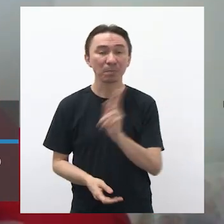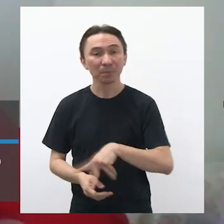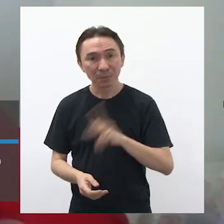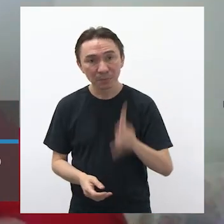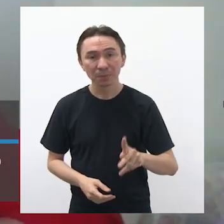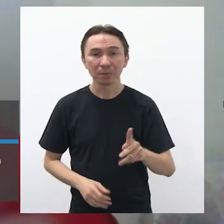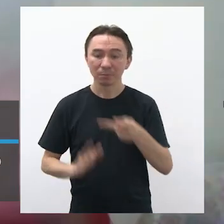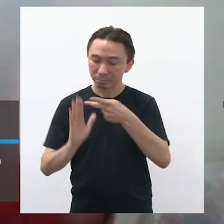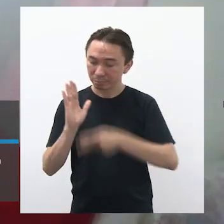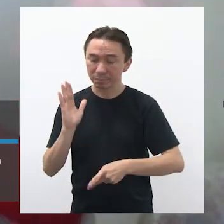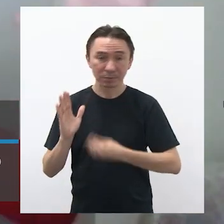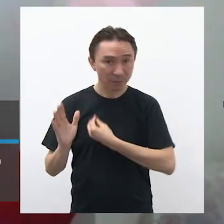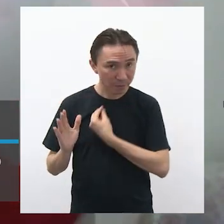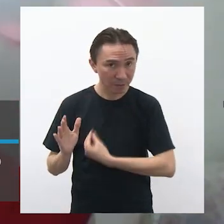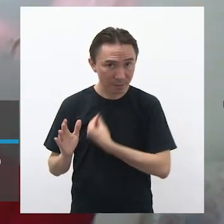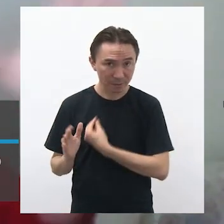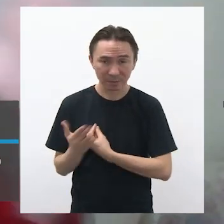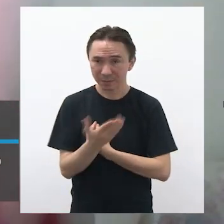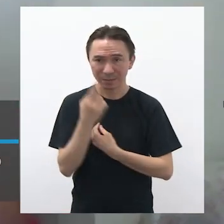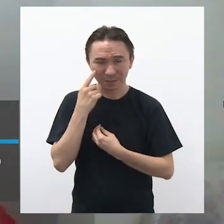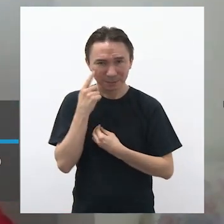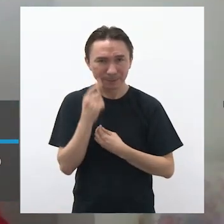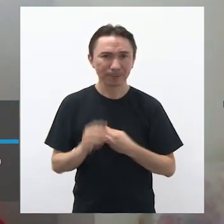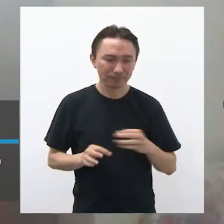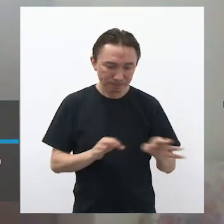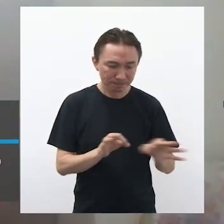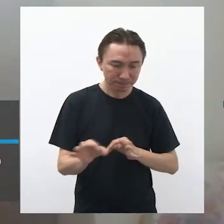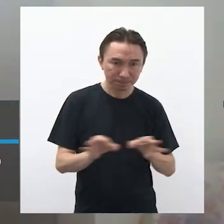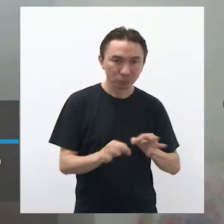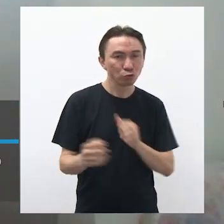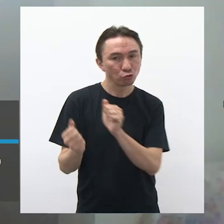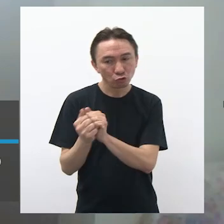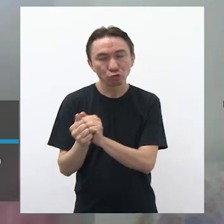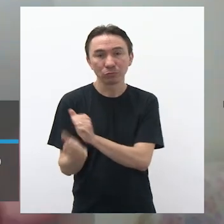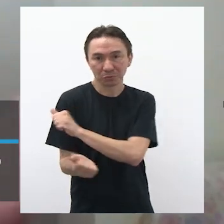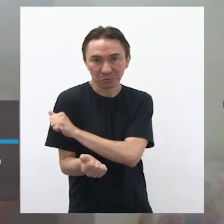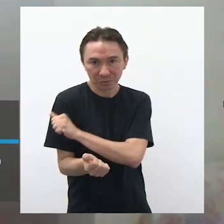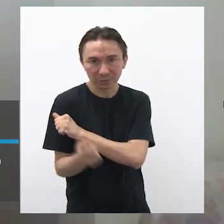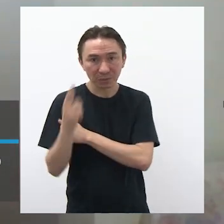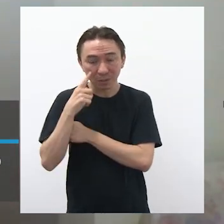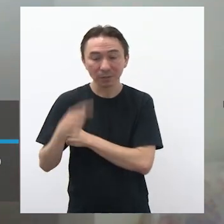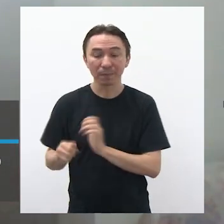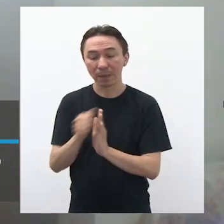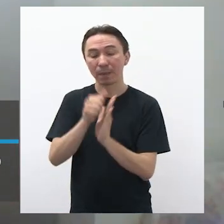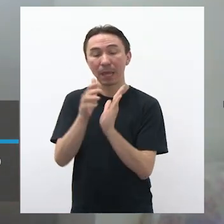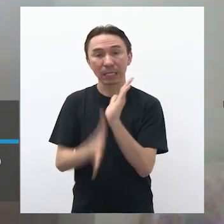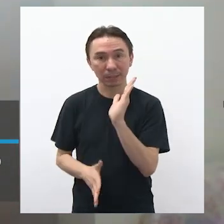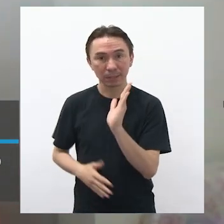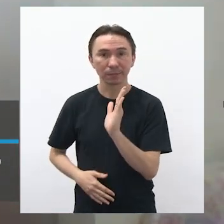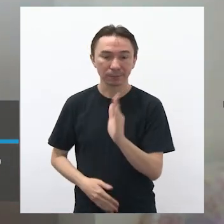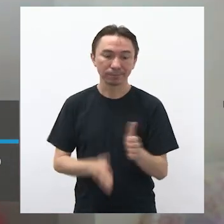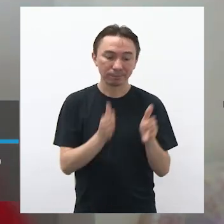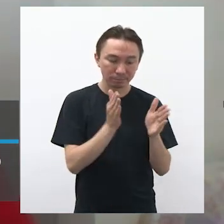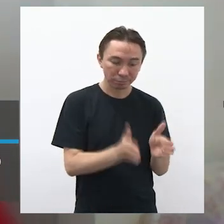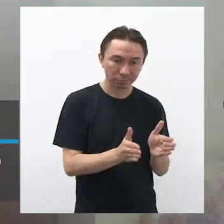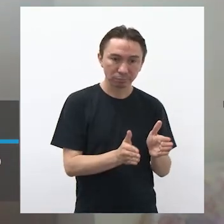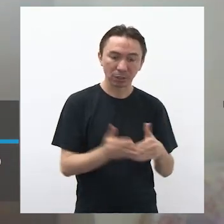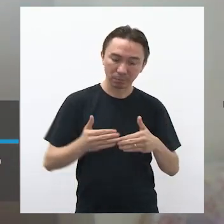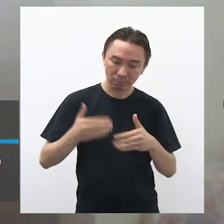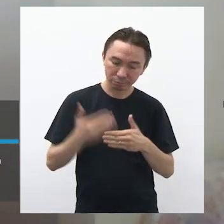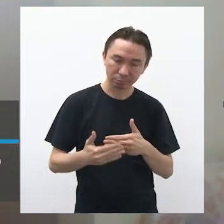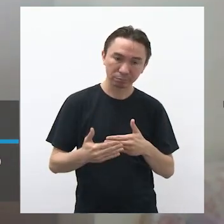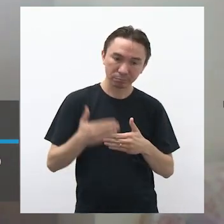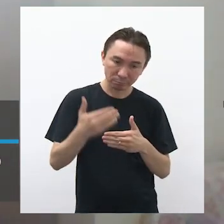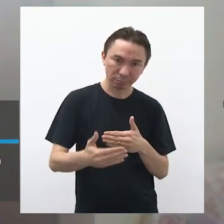caminho com o estudante, ele possa proporcionar atividades sequenciadas que vão trazendo essa evidência